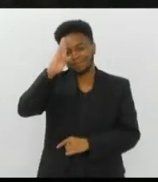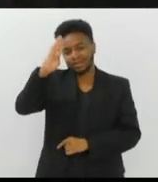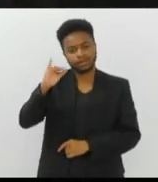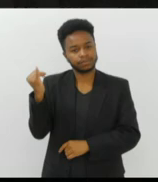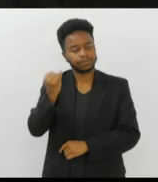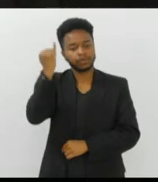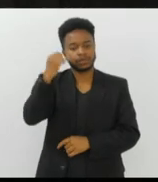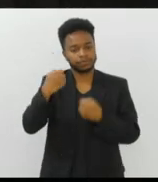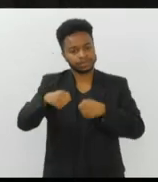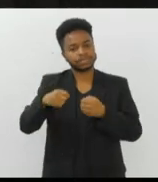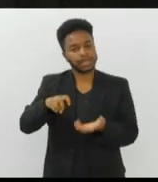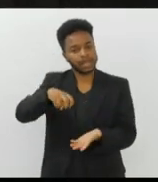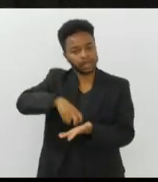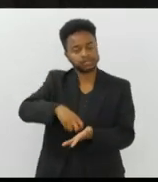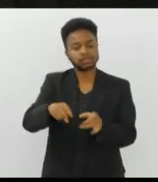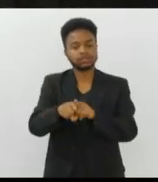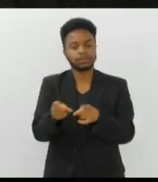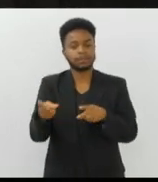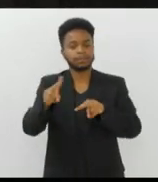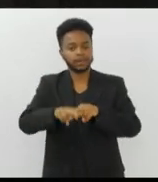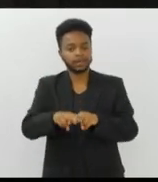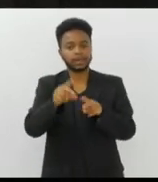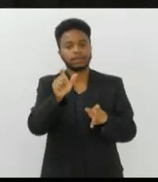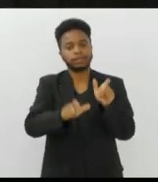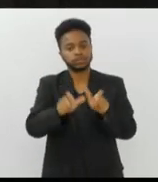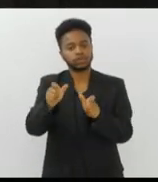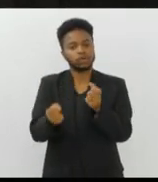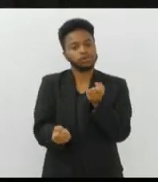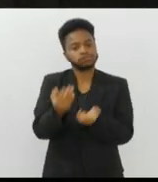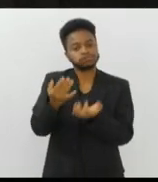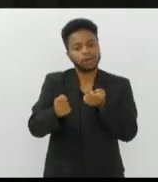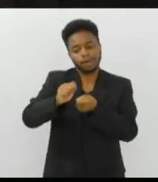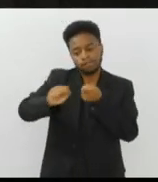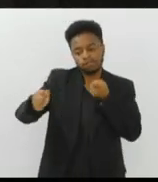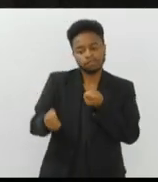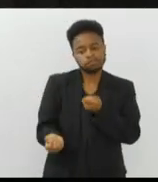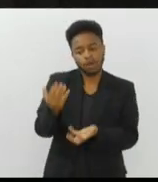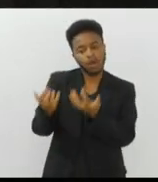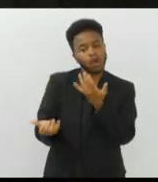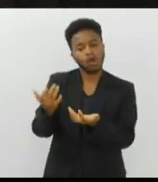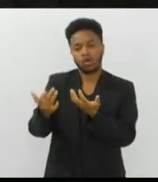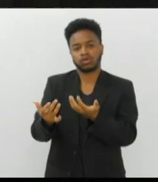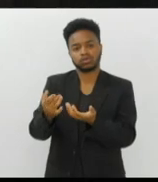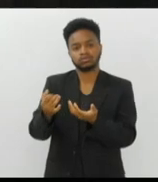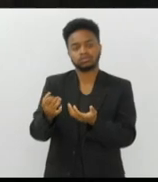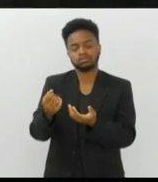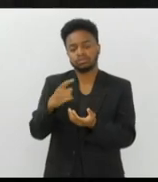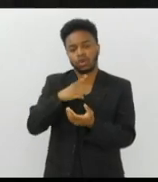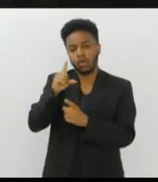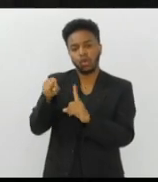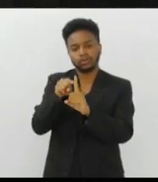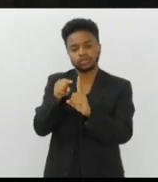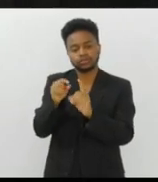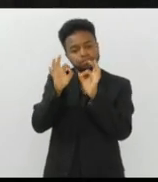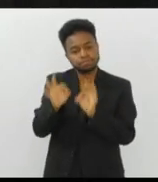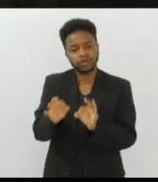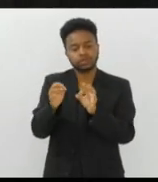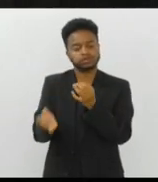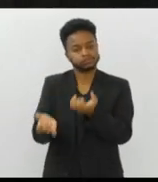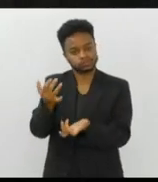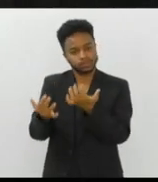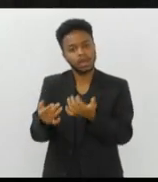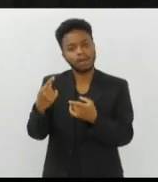fundamental punir e prender quem coloca fogo na mata de maneira intencional. Foi um